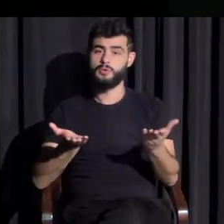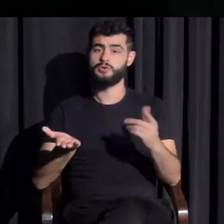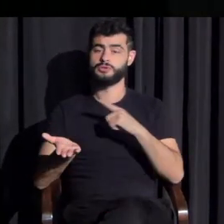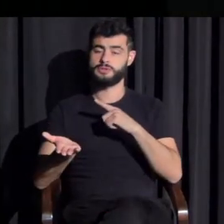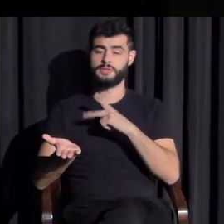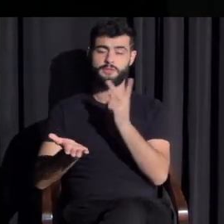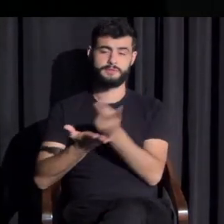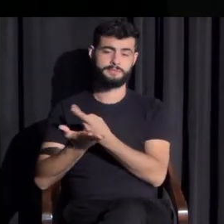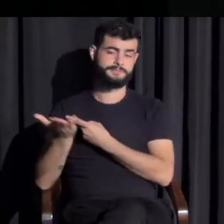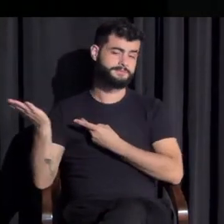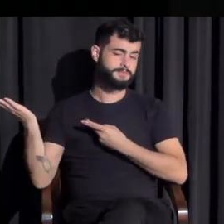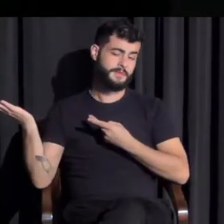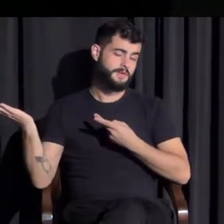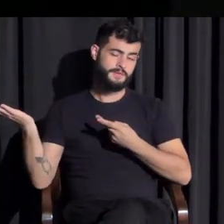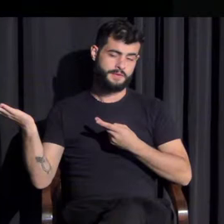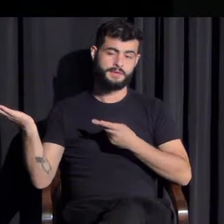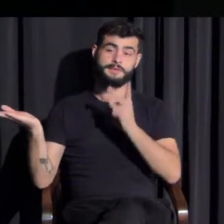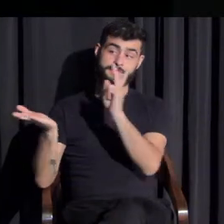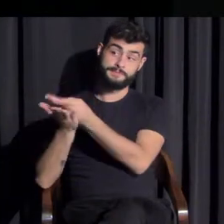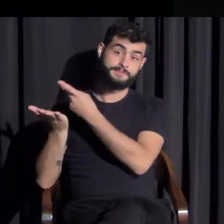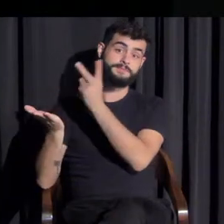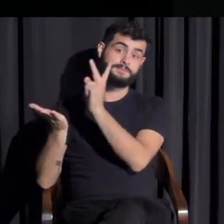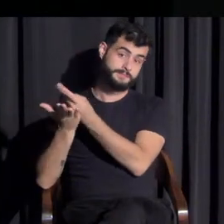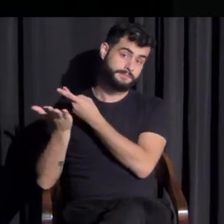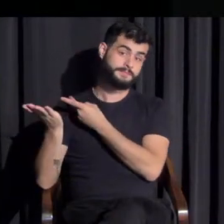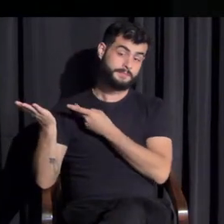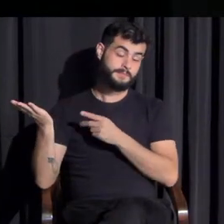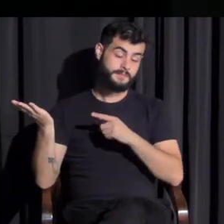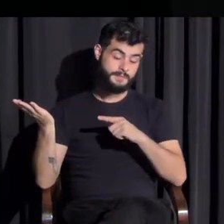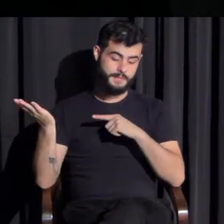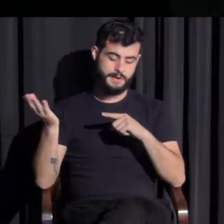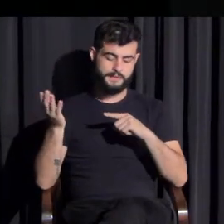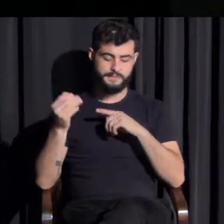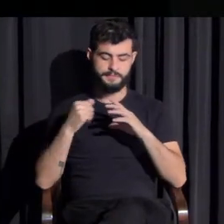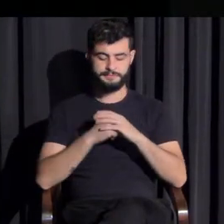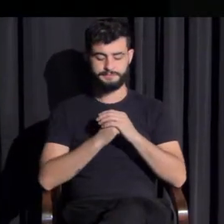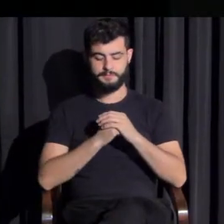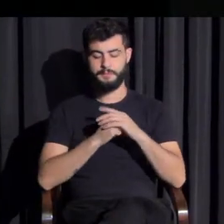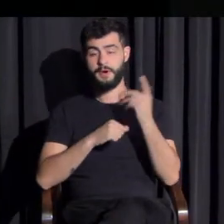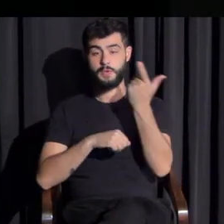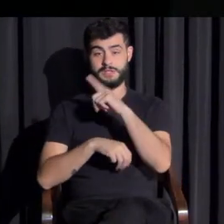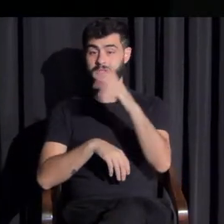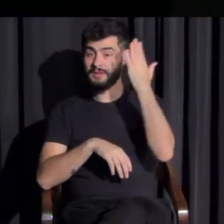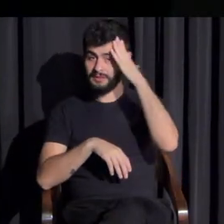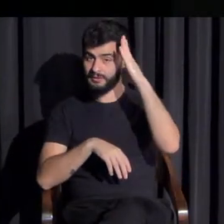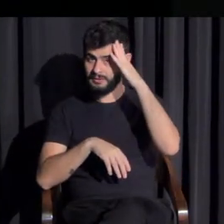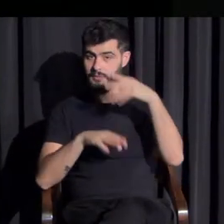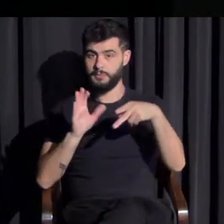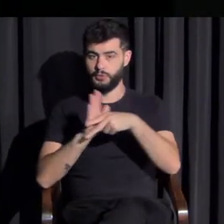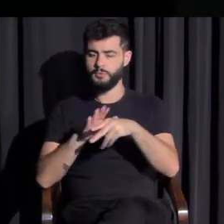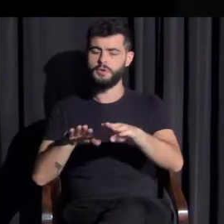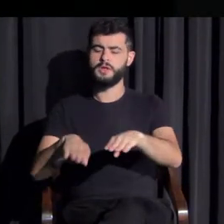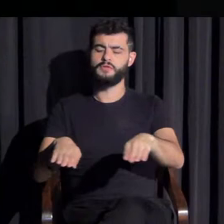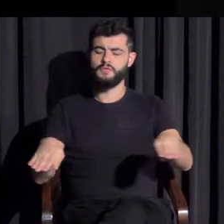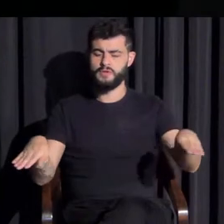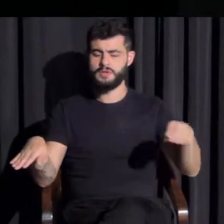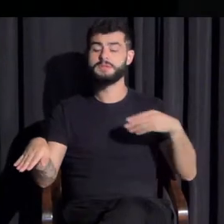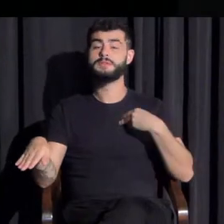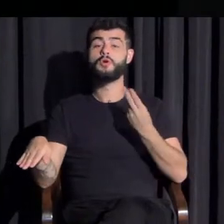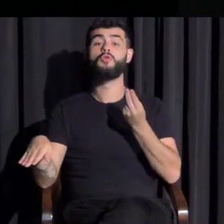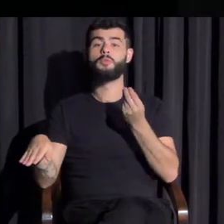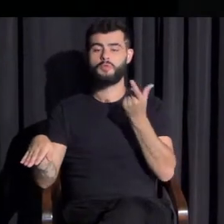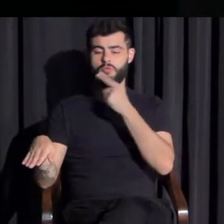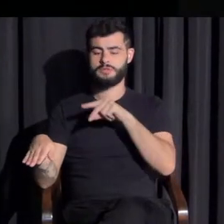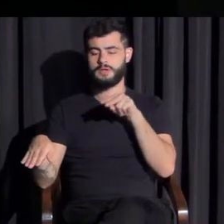enfim, mais alguns casos, né? Para entender a infância, há que cruzar, segundo o meu ponto de vista, depois a